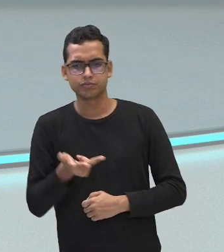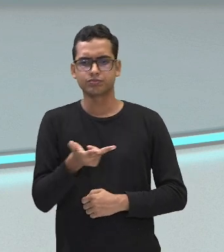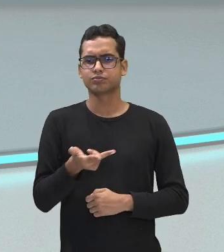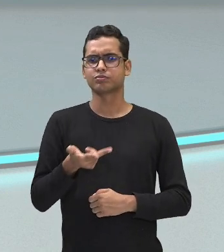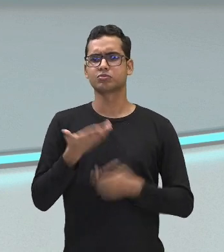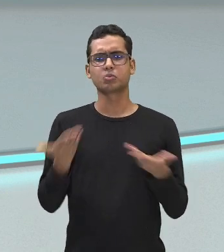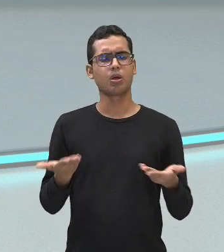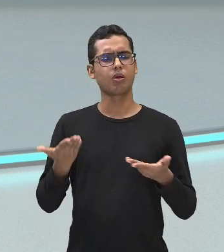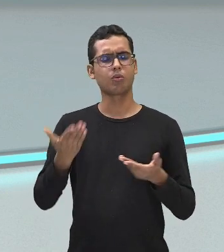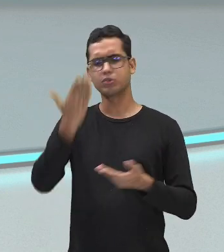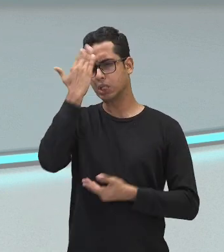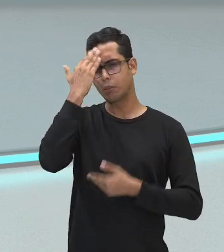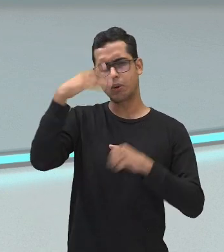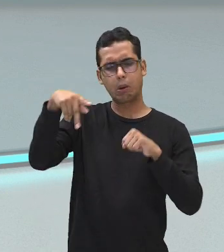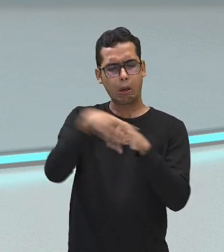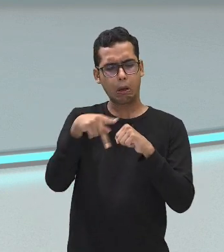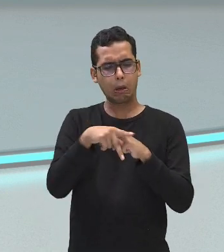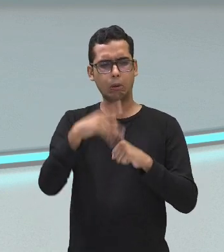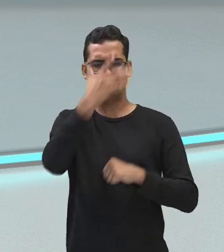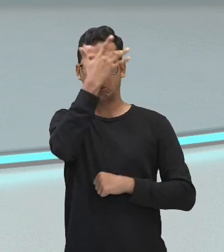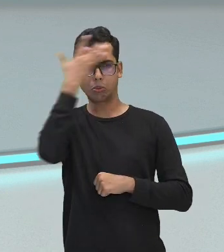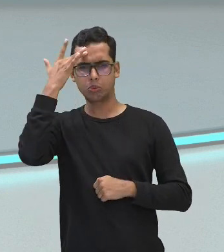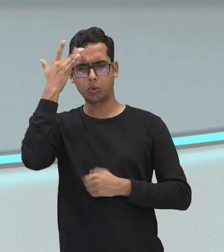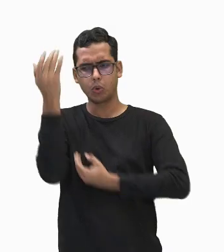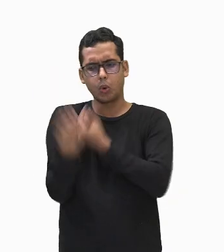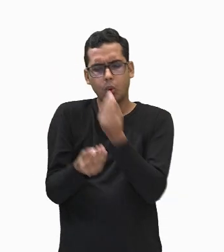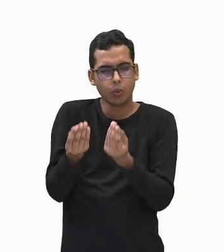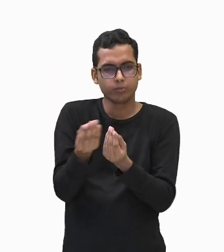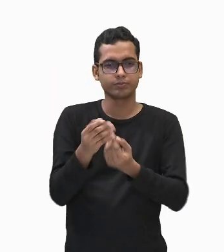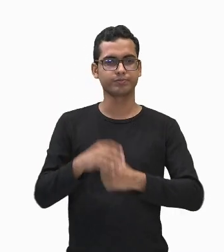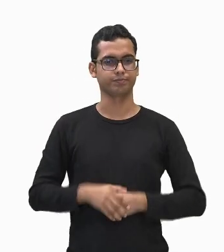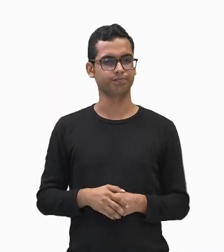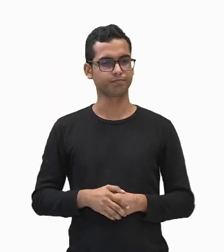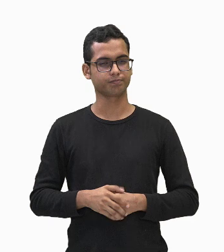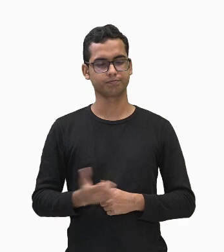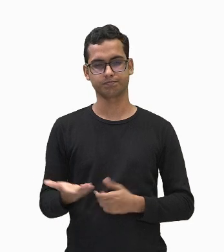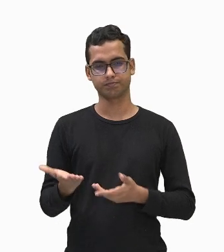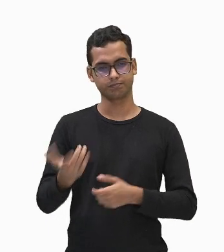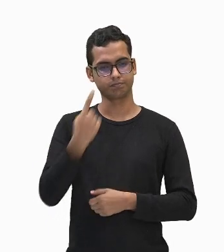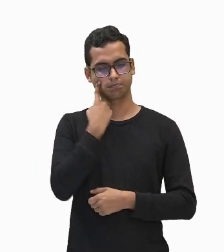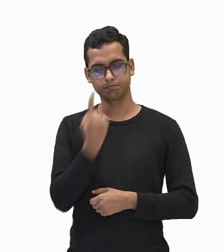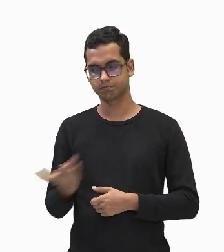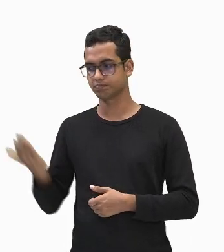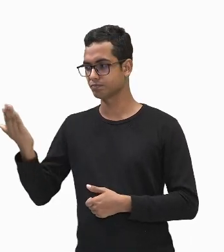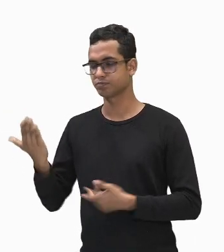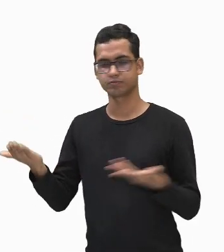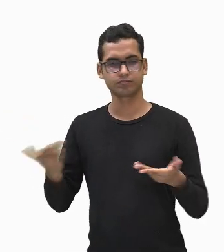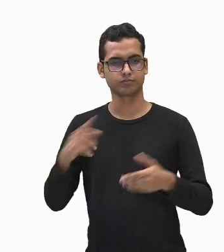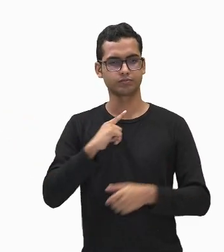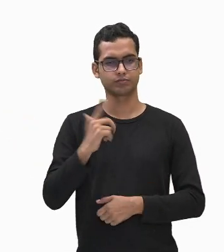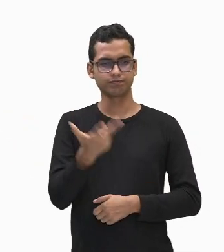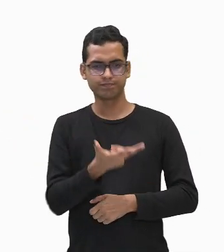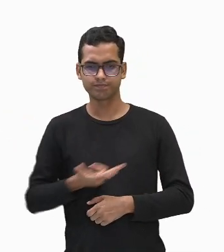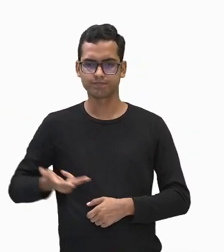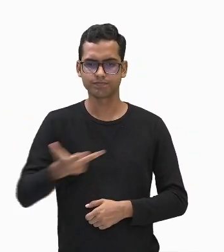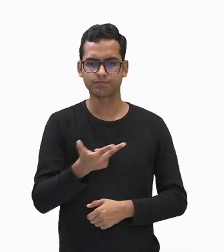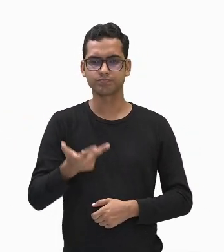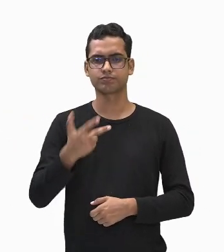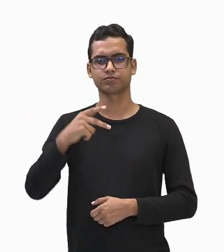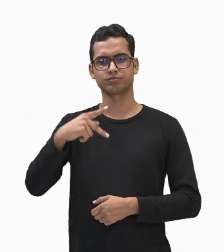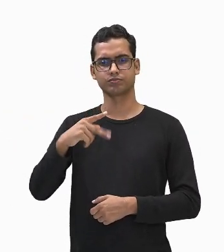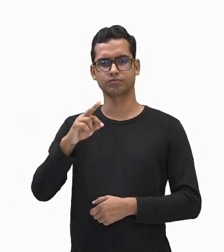os pronomes pessoais? Vamos verificar novamente esses pronomes pessoais. Então, os